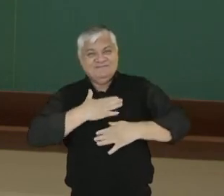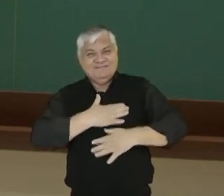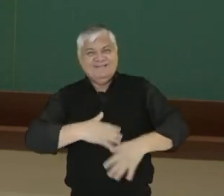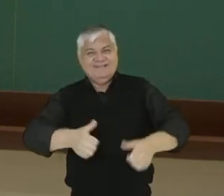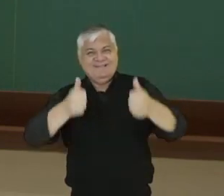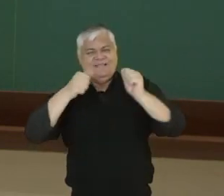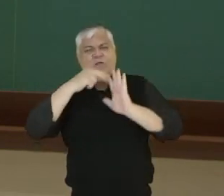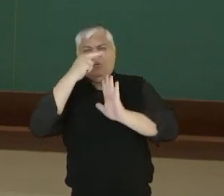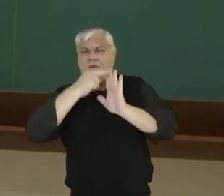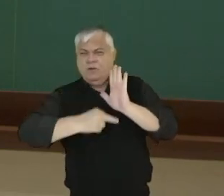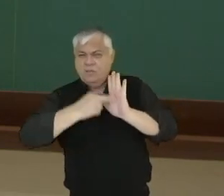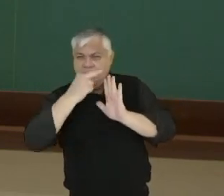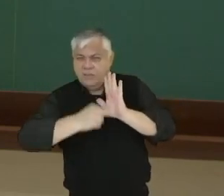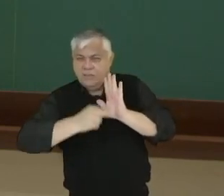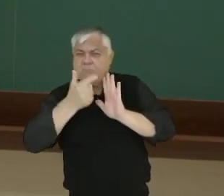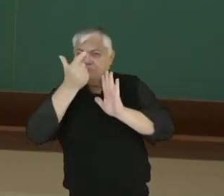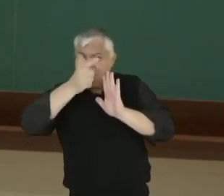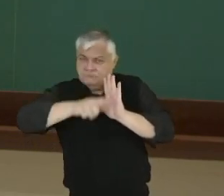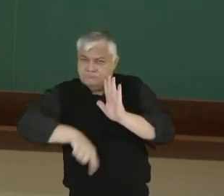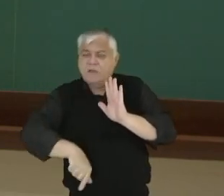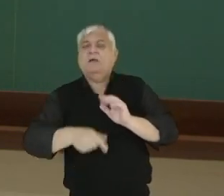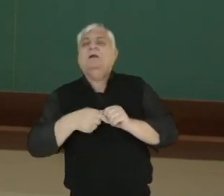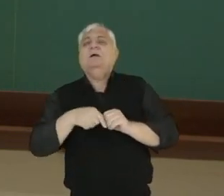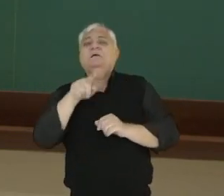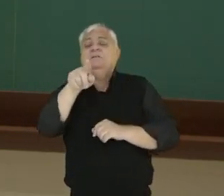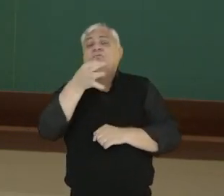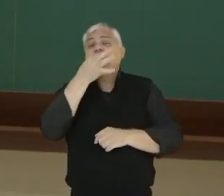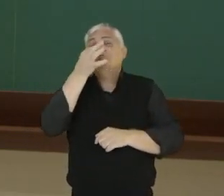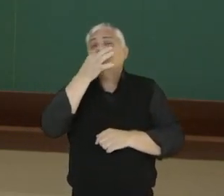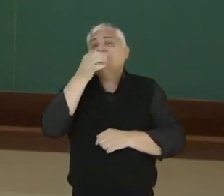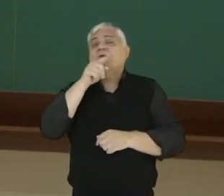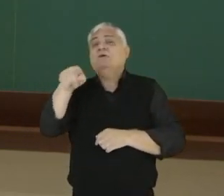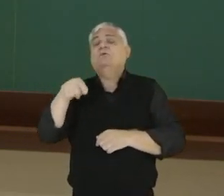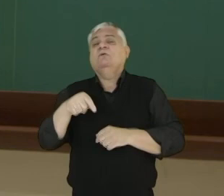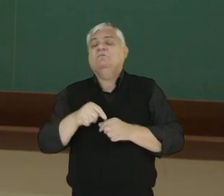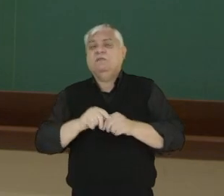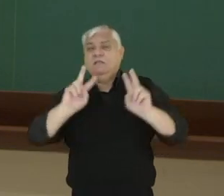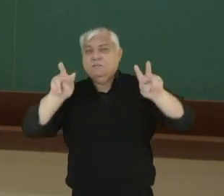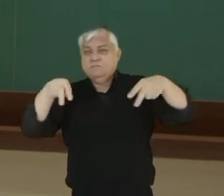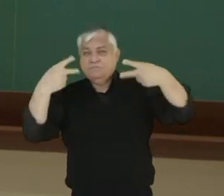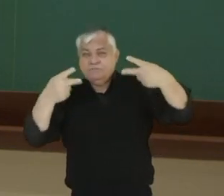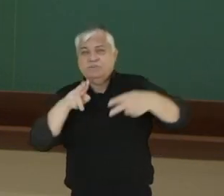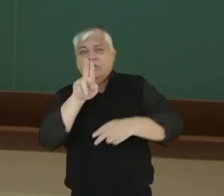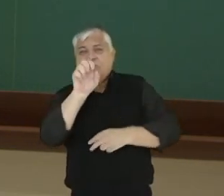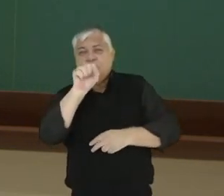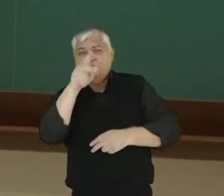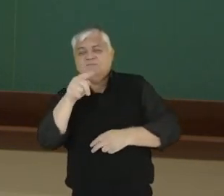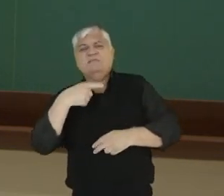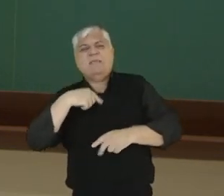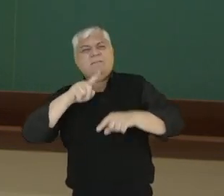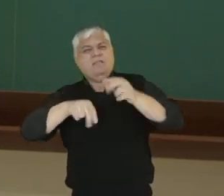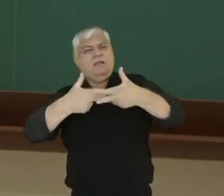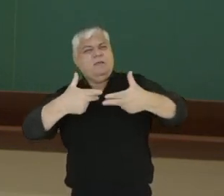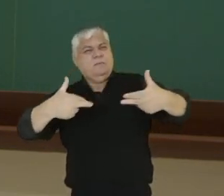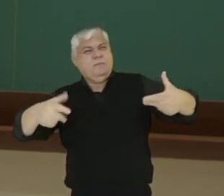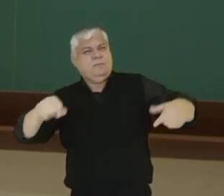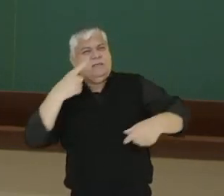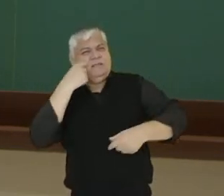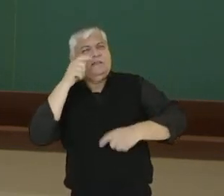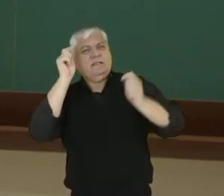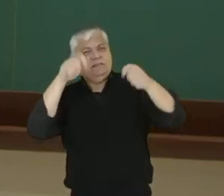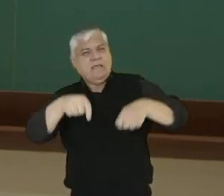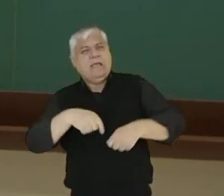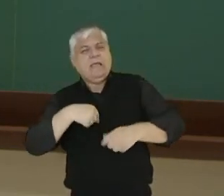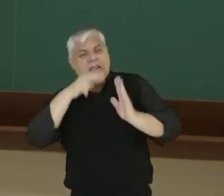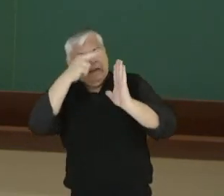dão uma lidinha qualquer coisa em mais partes e como sugestão, veja lá o site do CEPA, da USP, tem bastante material interessante lá para vocês poderem